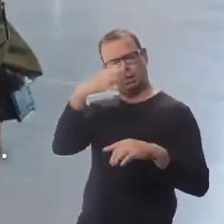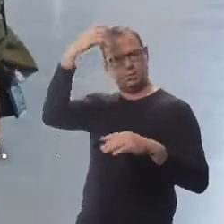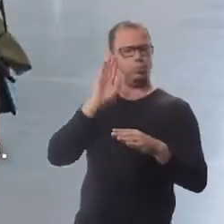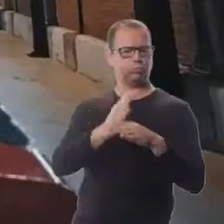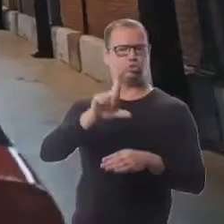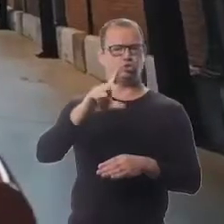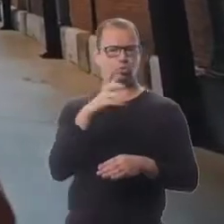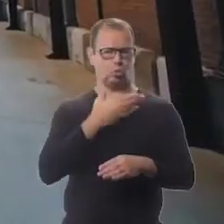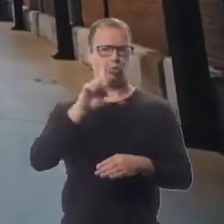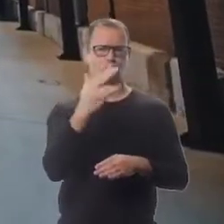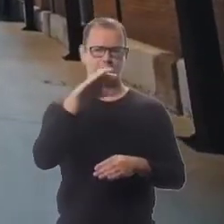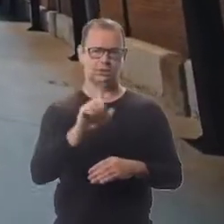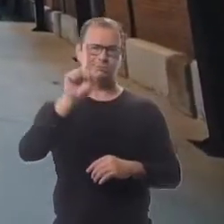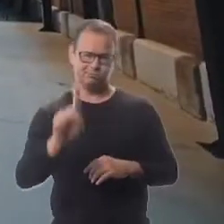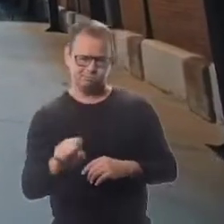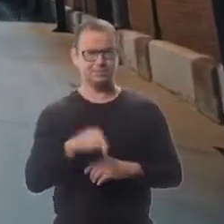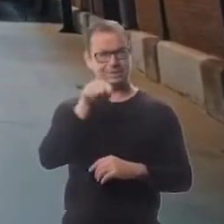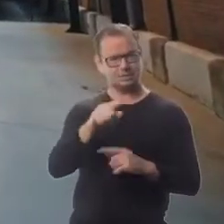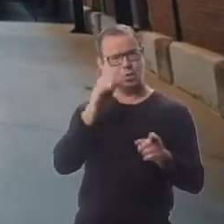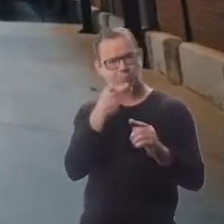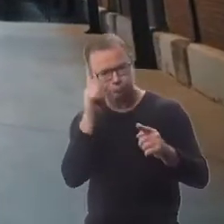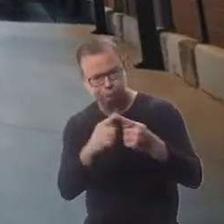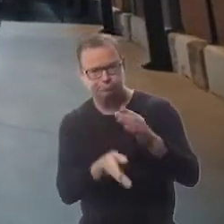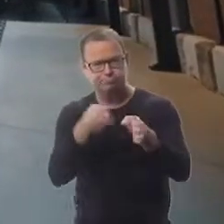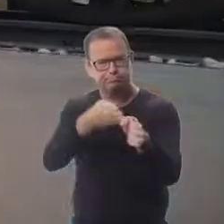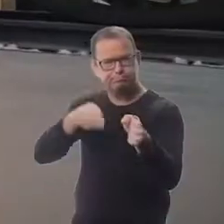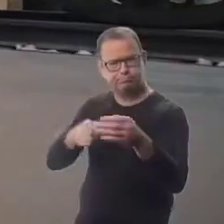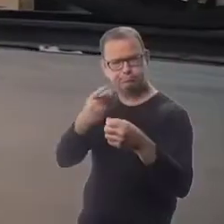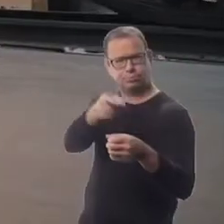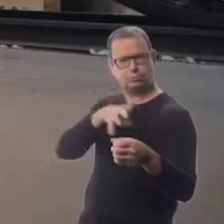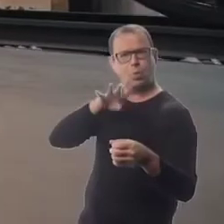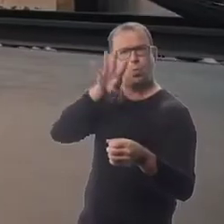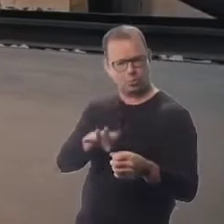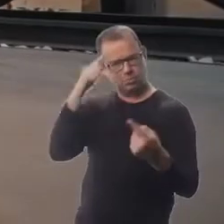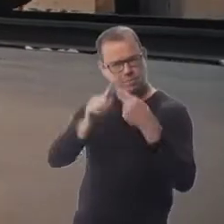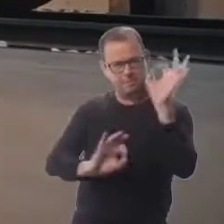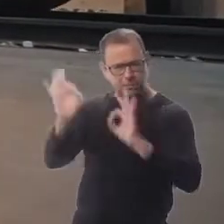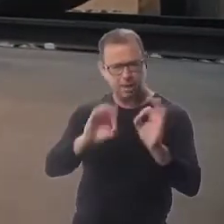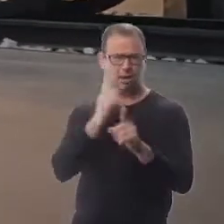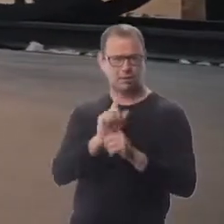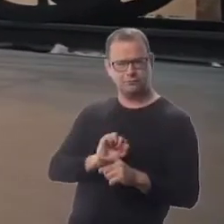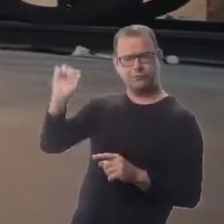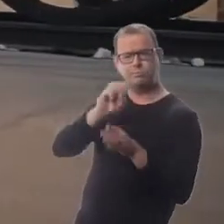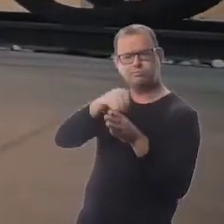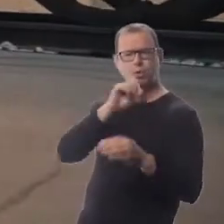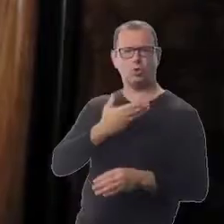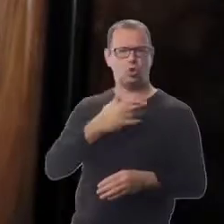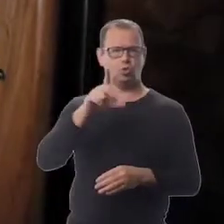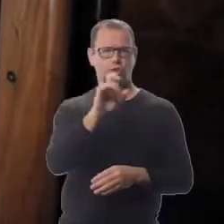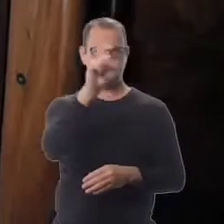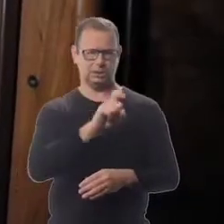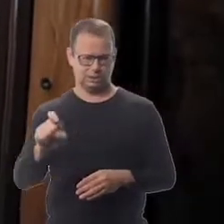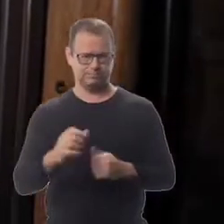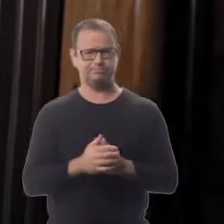I. Este comboio é composto por 4 veículos de via larga, a locomotiva Dom Luís e respectivo tender, o Salão Dona